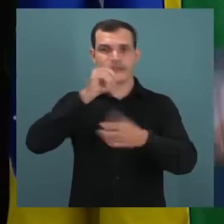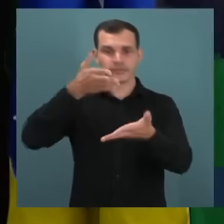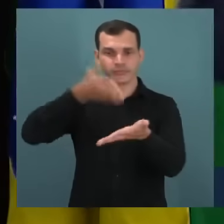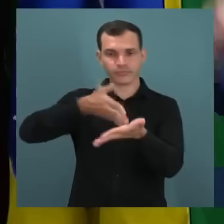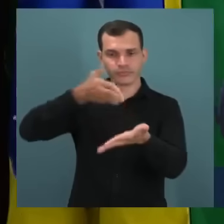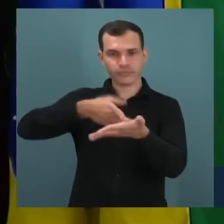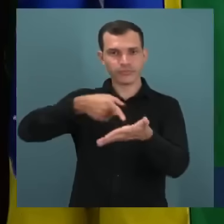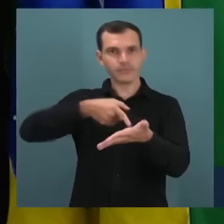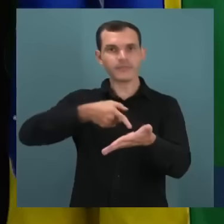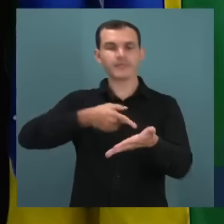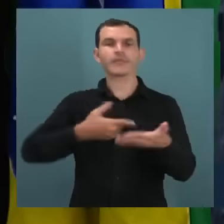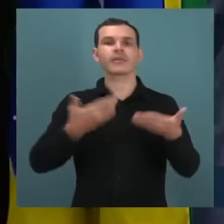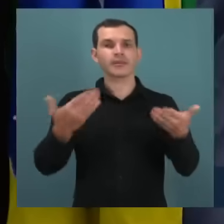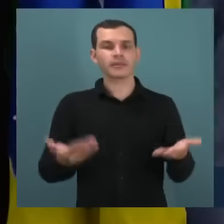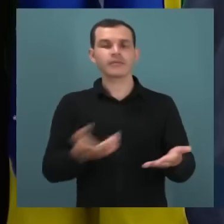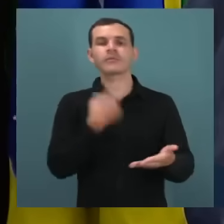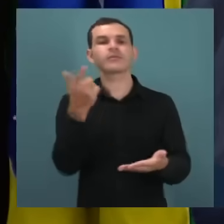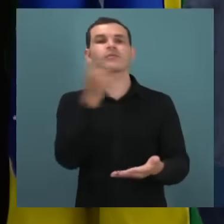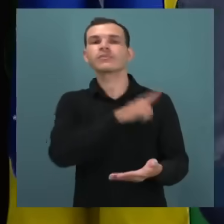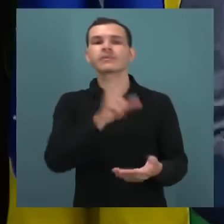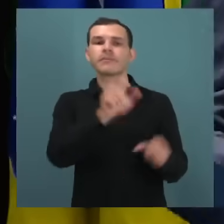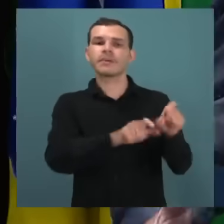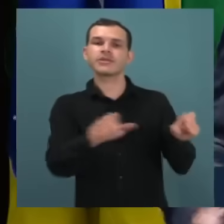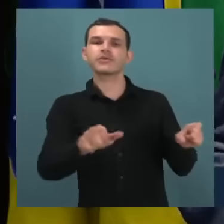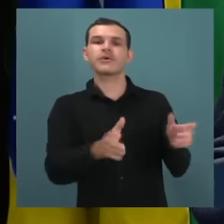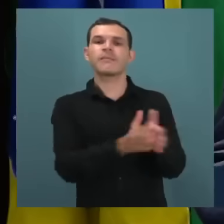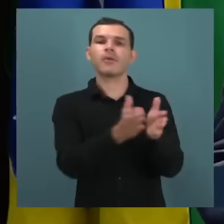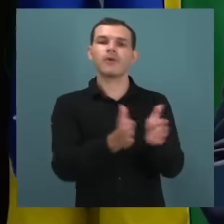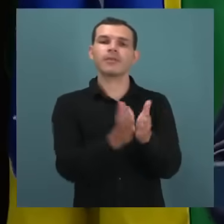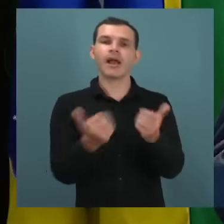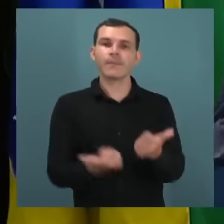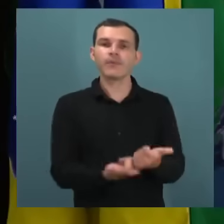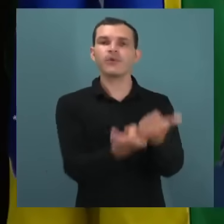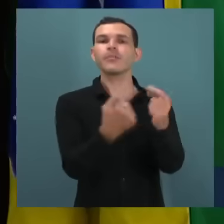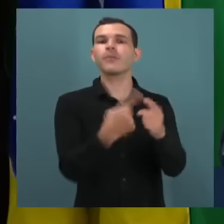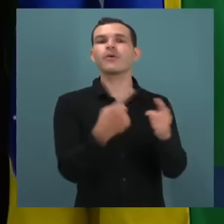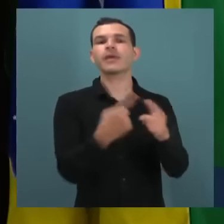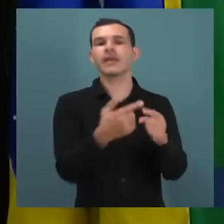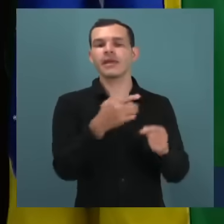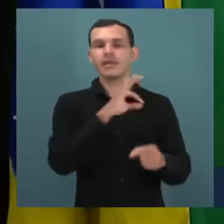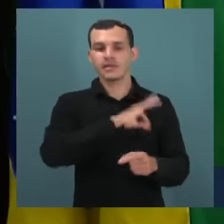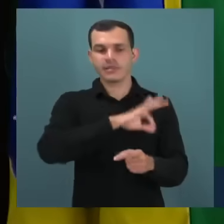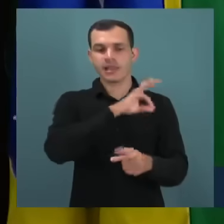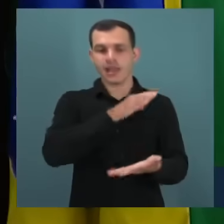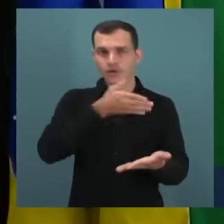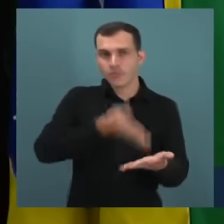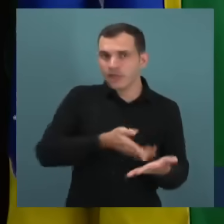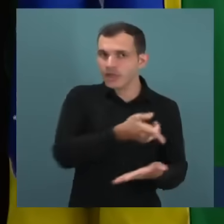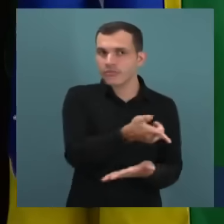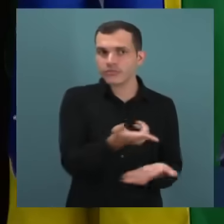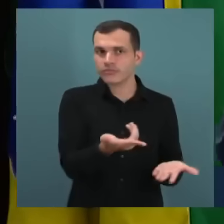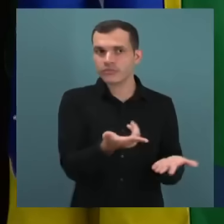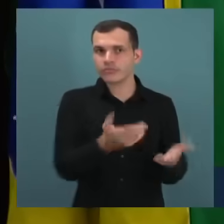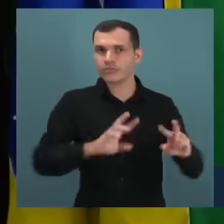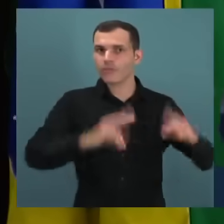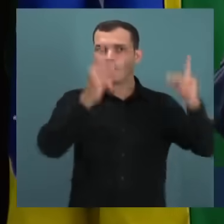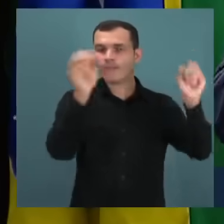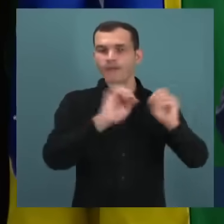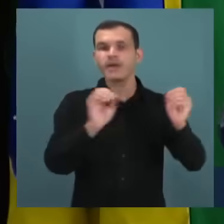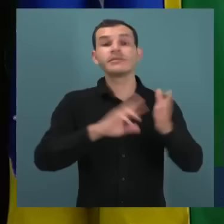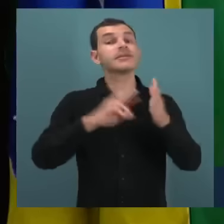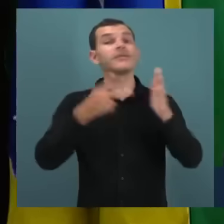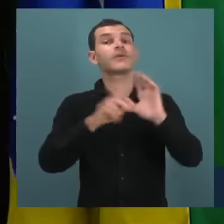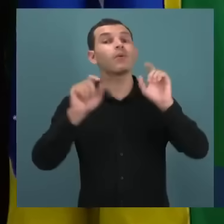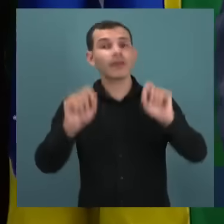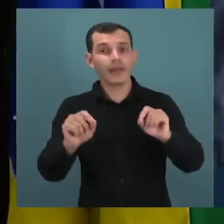pobres de crescimento real do salário mínimo. Pois muito bem, nós estamos estourando a Previdência e o BPC com